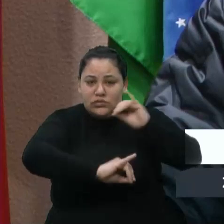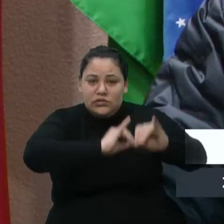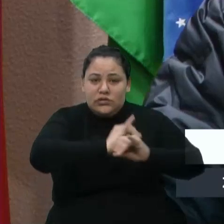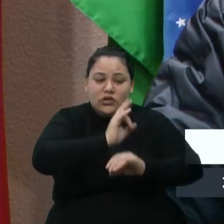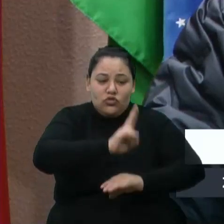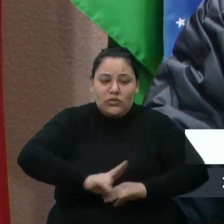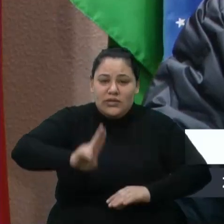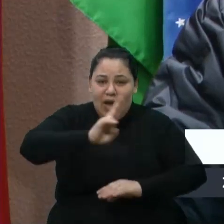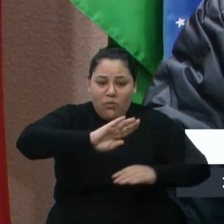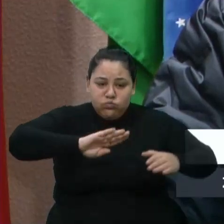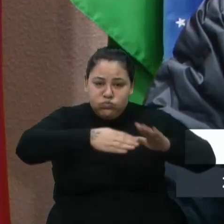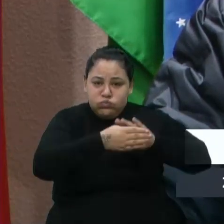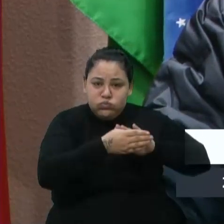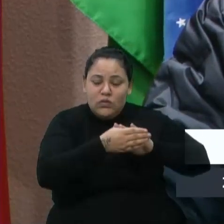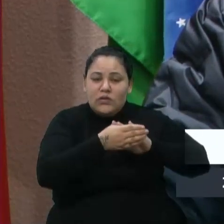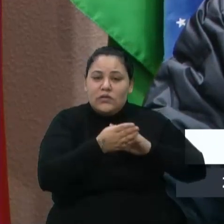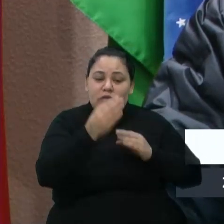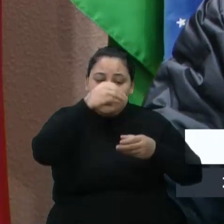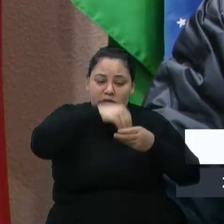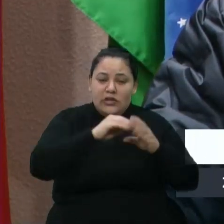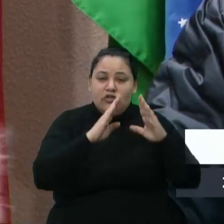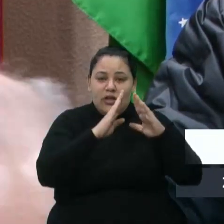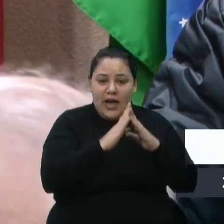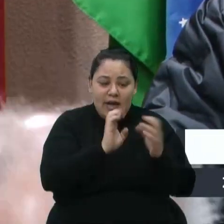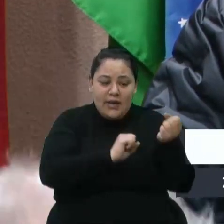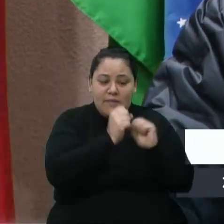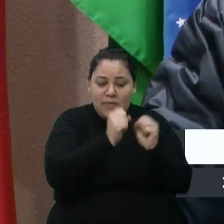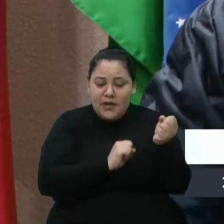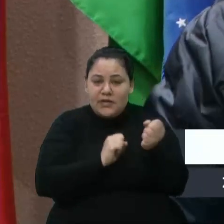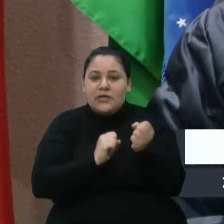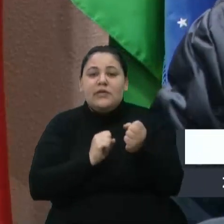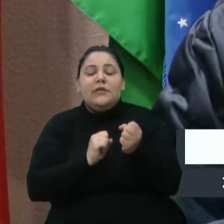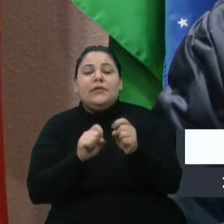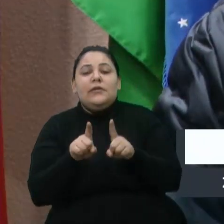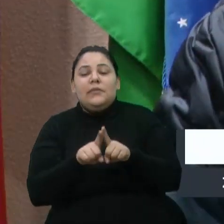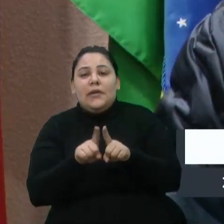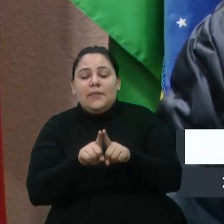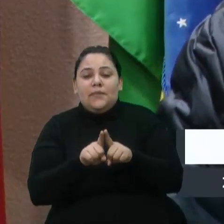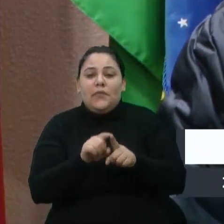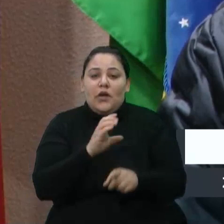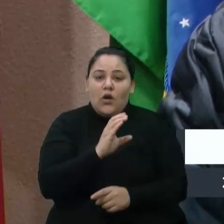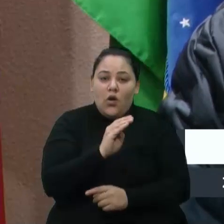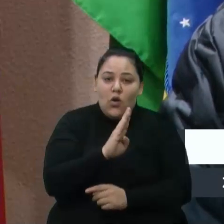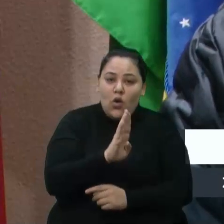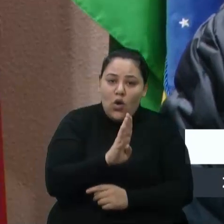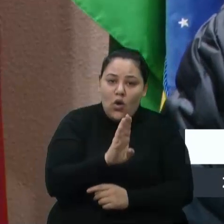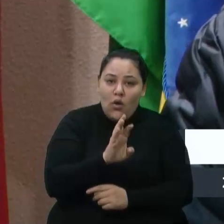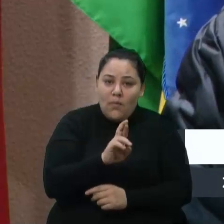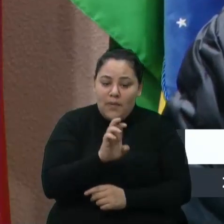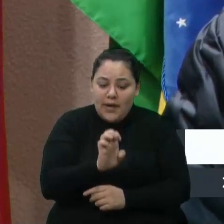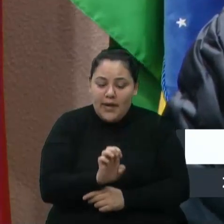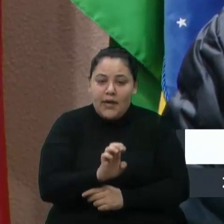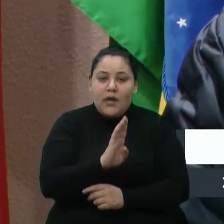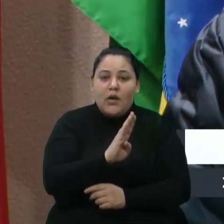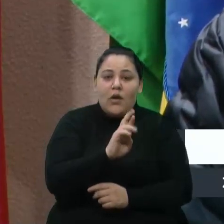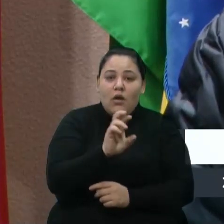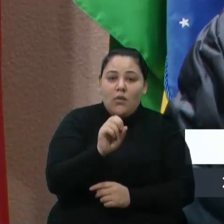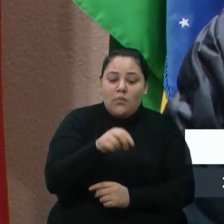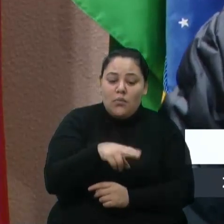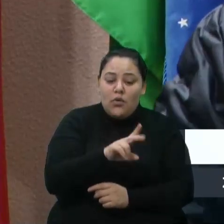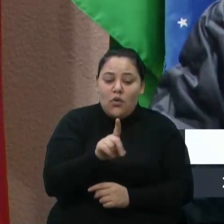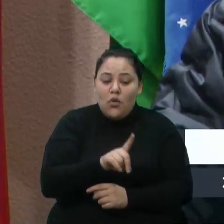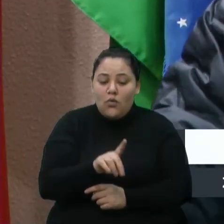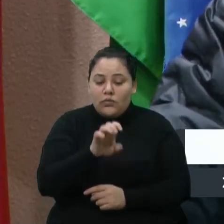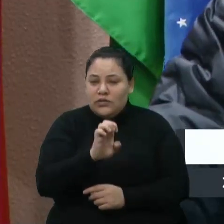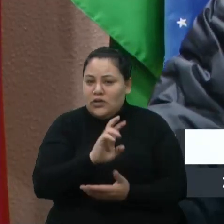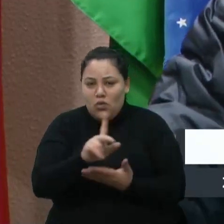em instalações residenciais, comerciais e industriais. Cobre, bronze, alumínio e assemelhados. Artigo 2º.